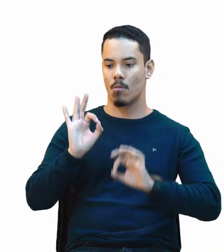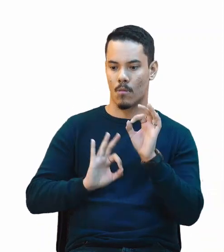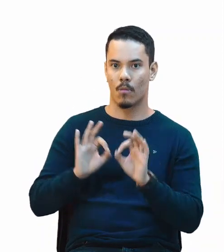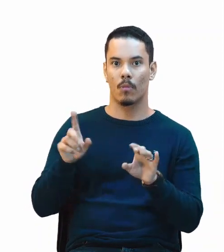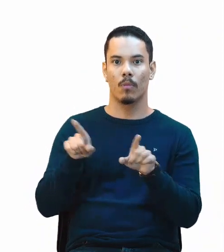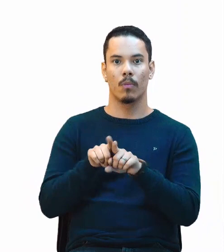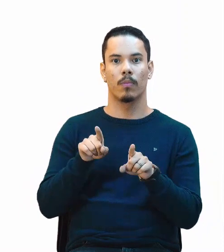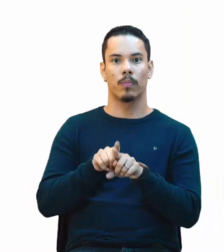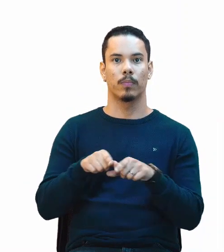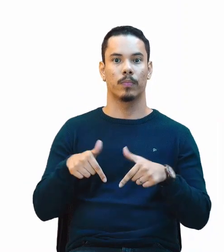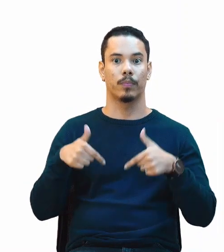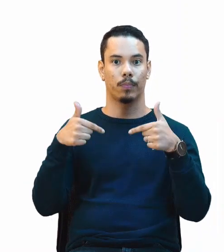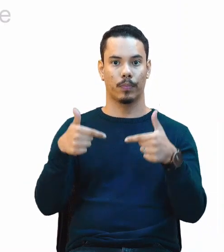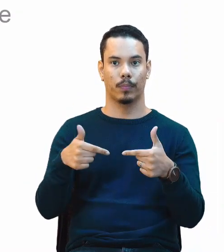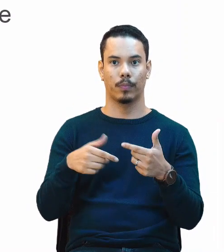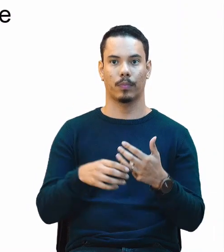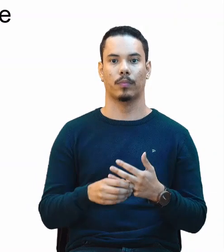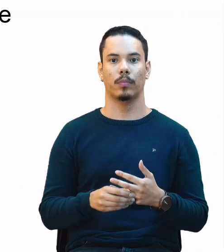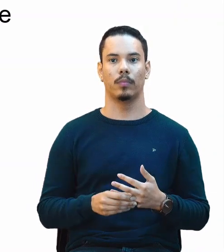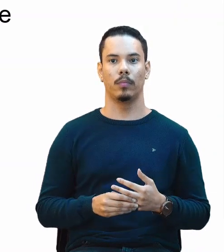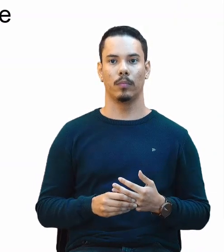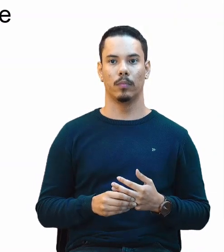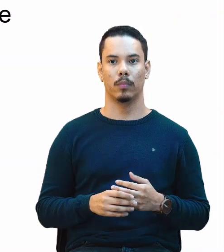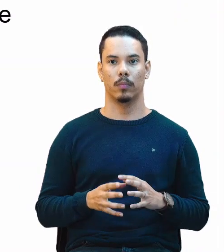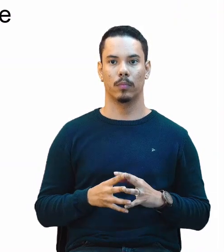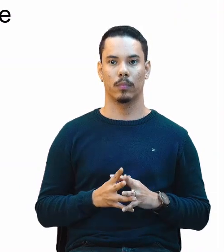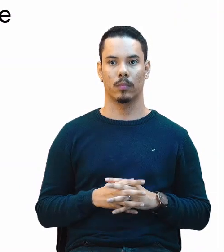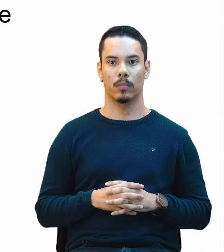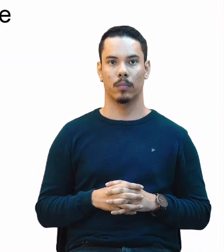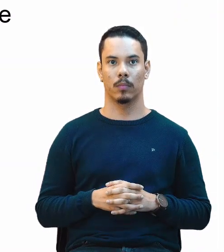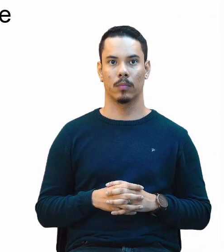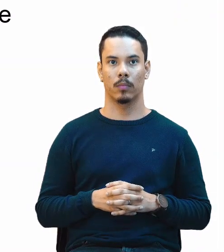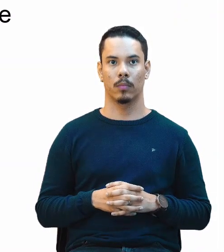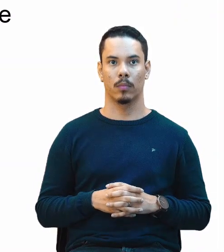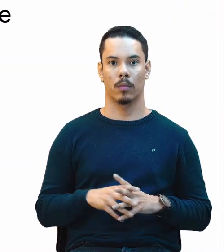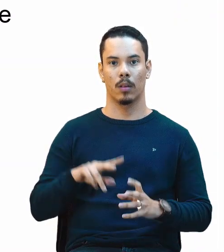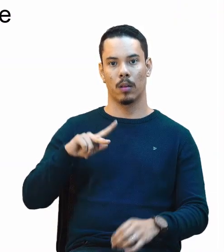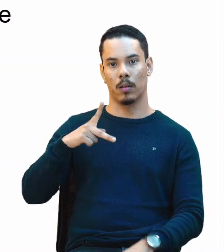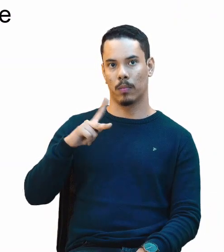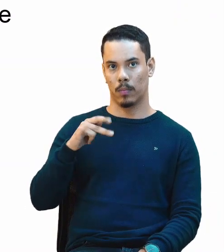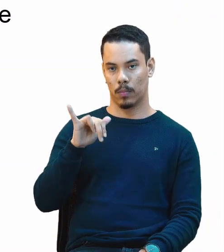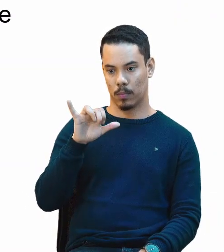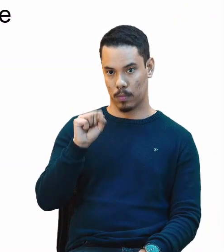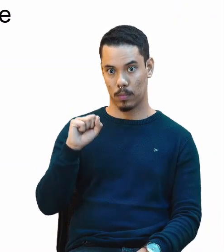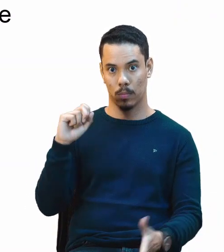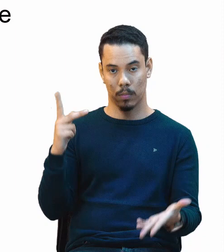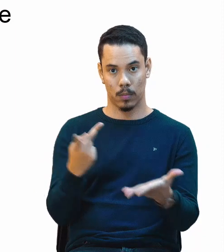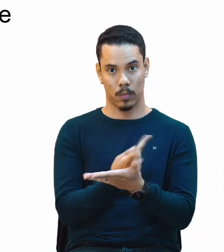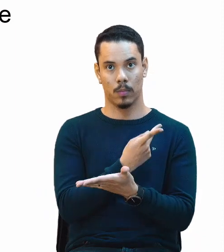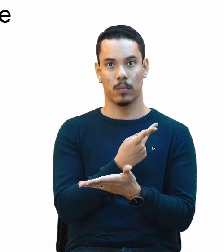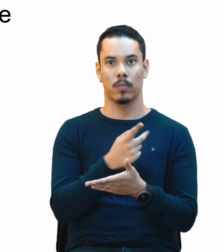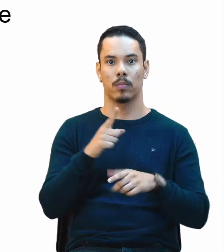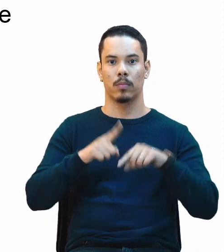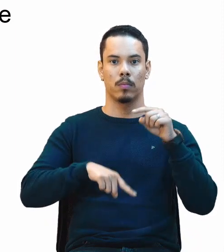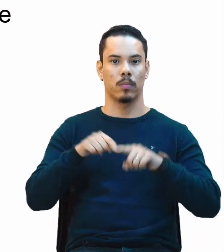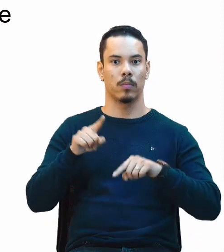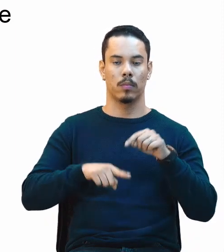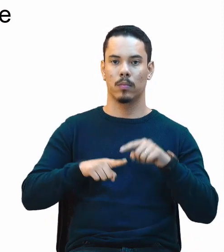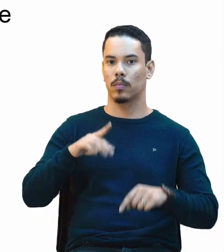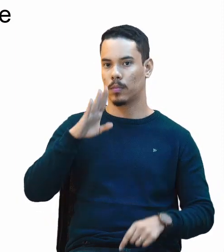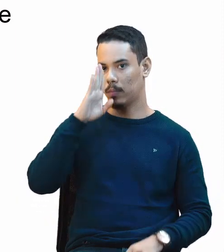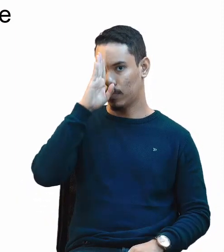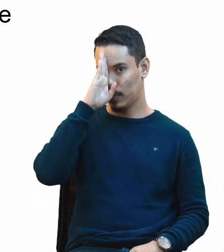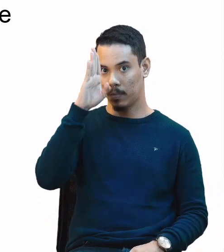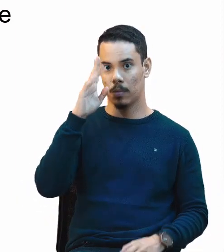sua estabilidade. A física, a causalidade, que é o elemento primordial. Para